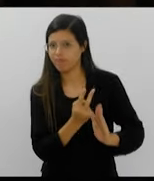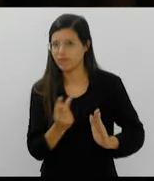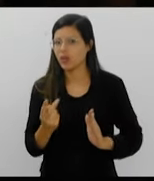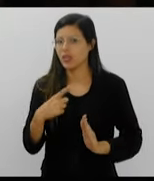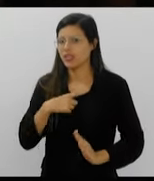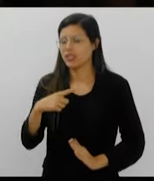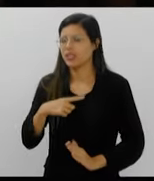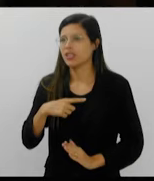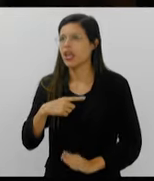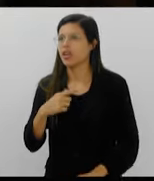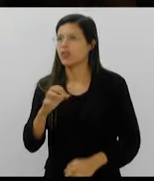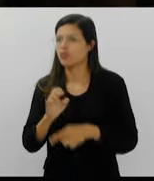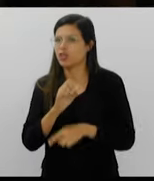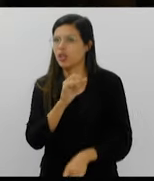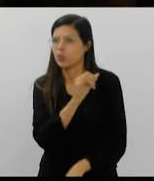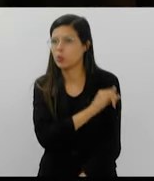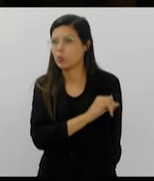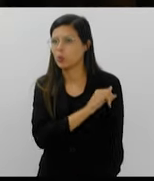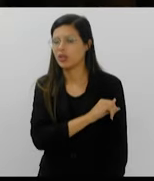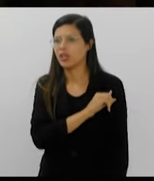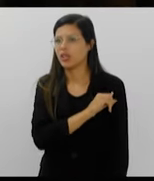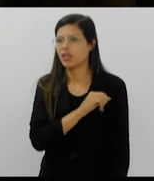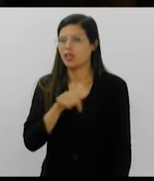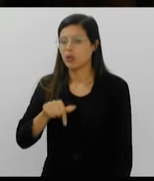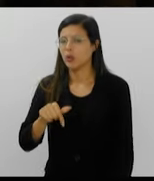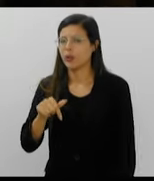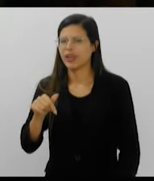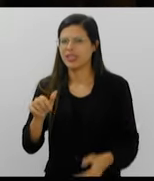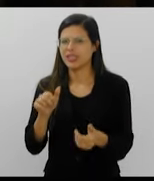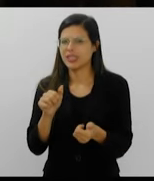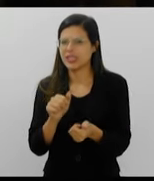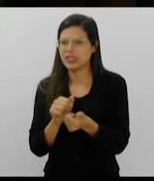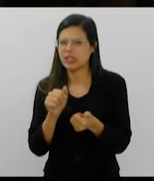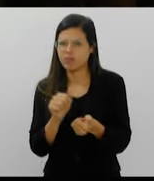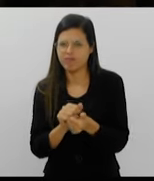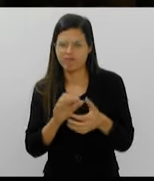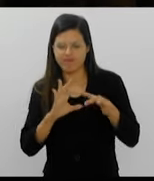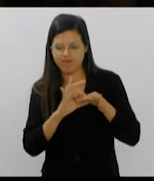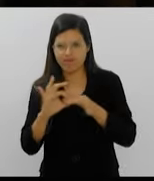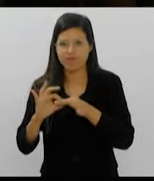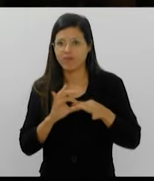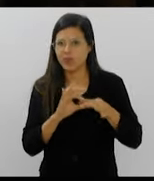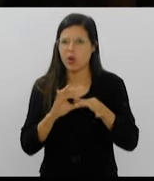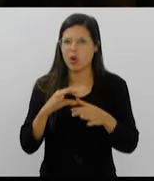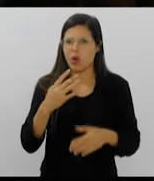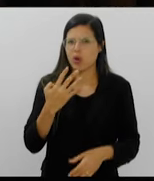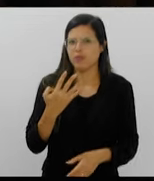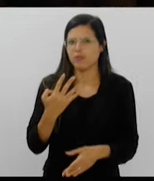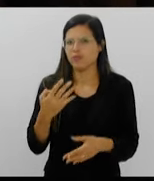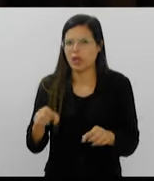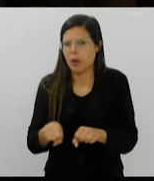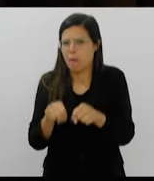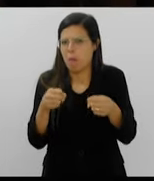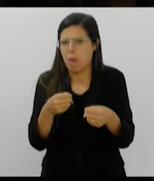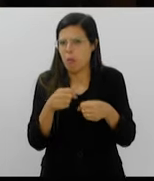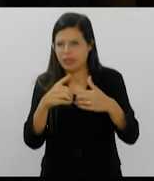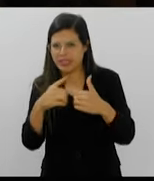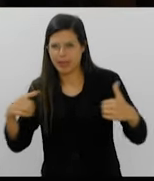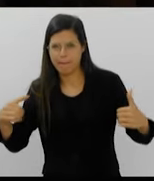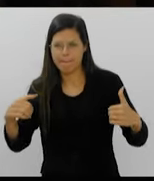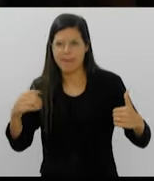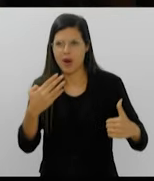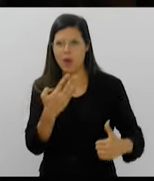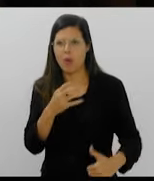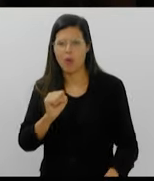todos eles, não é possível que essa articulação política tenha sido engendrada em 48 horas pós-eleição. Obviamente já estavam